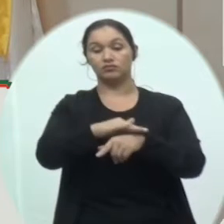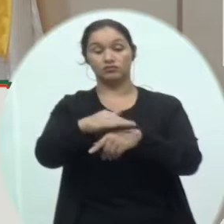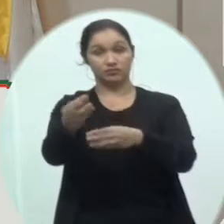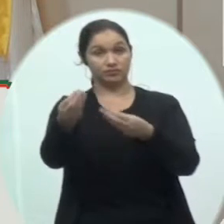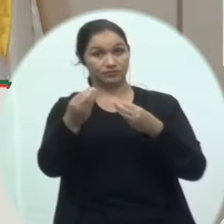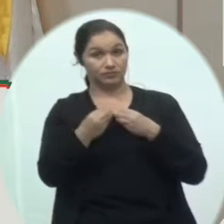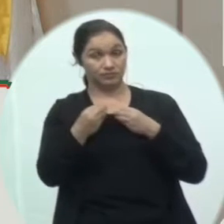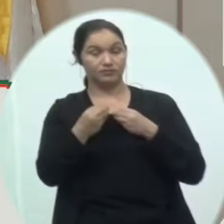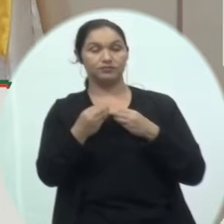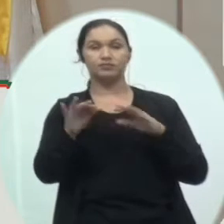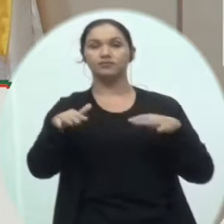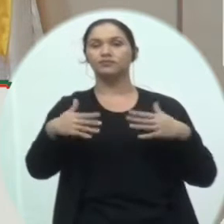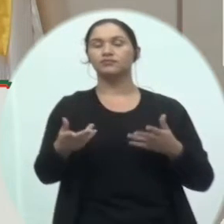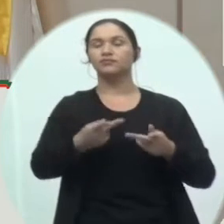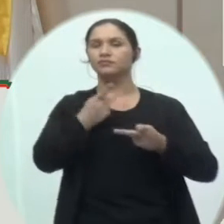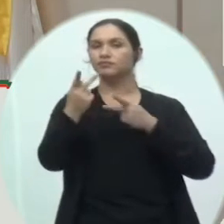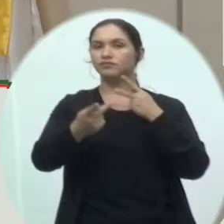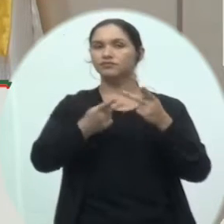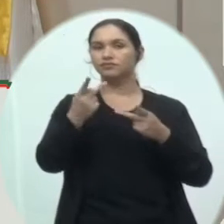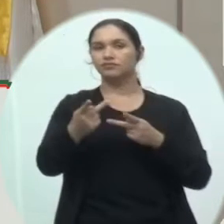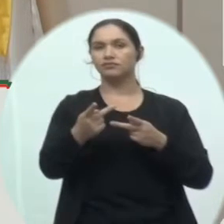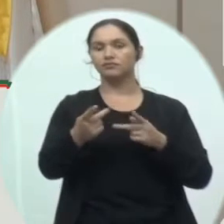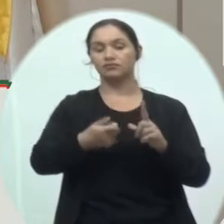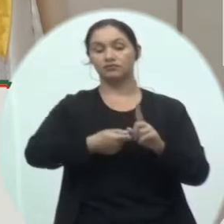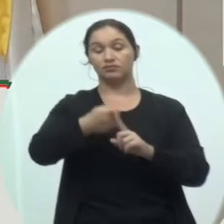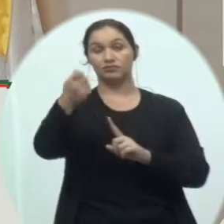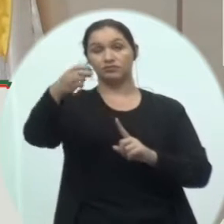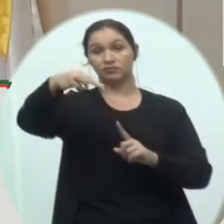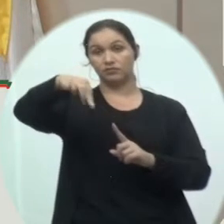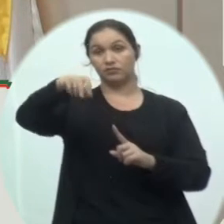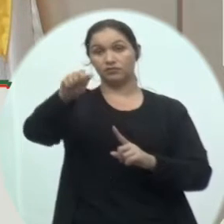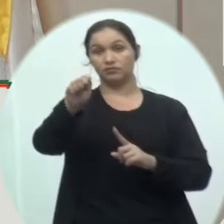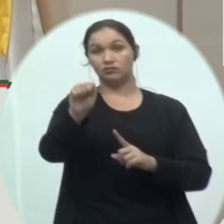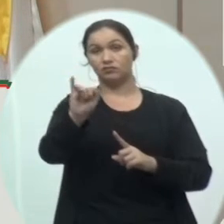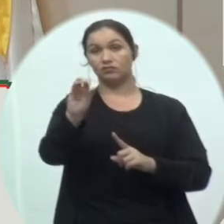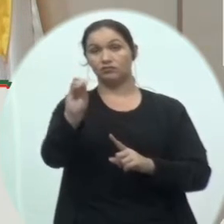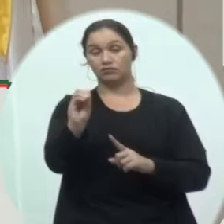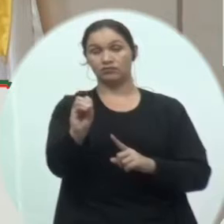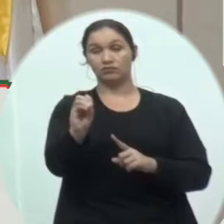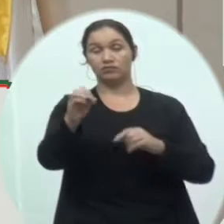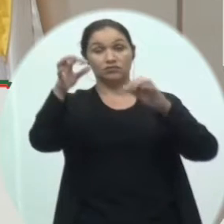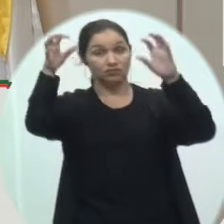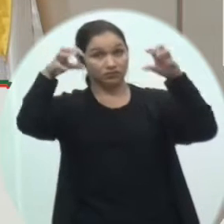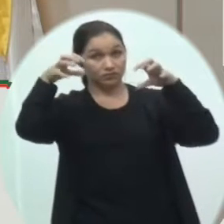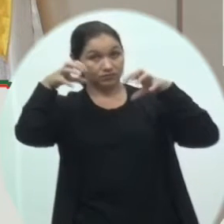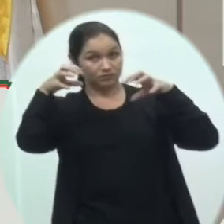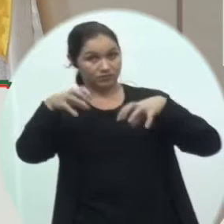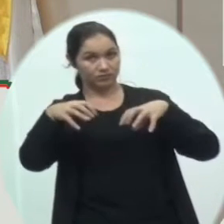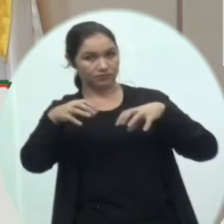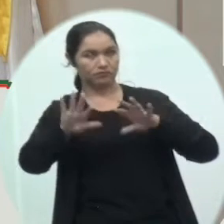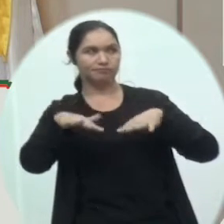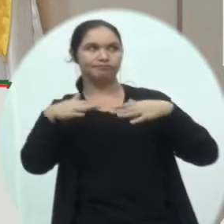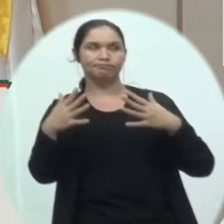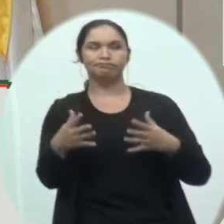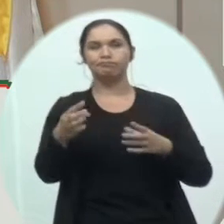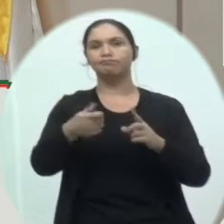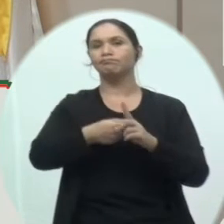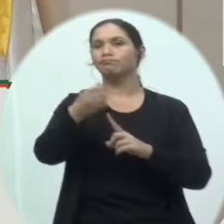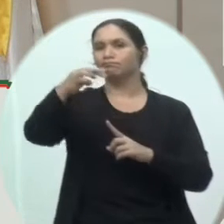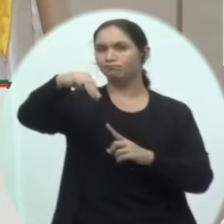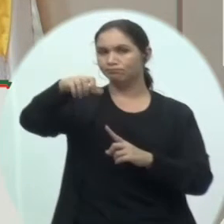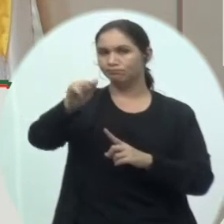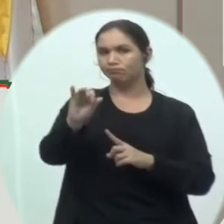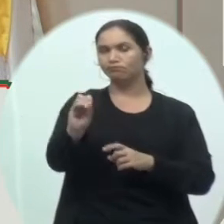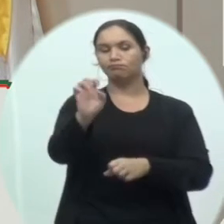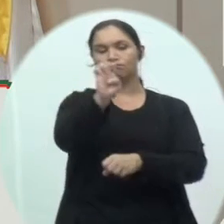agradecer, falar um pouco também desse mês de maio com relação às chuvas, né? O mês de maio foi em Santa Catarina,